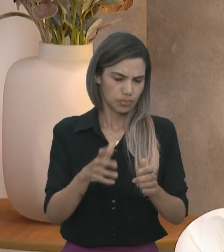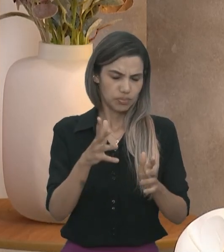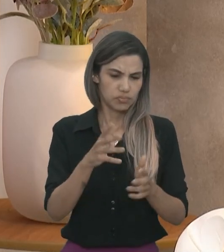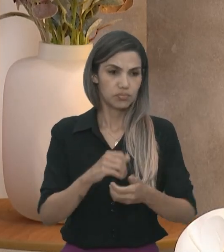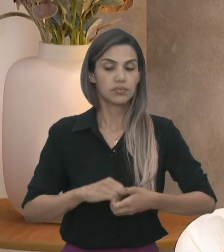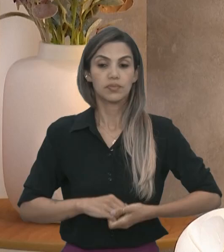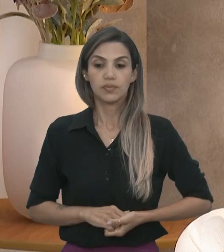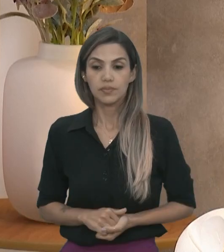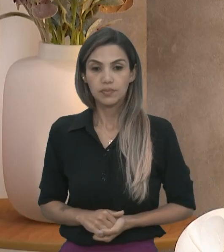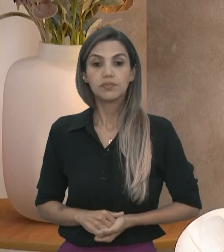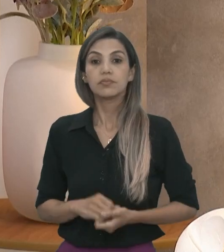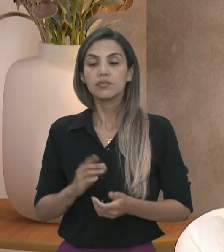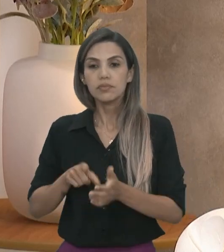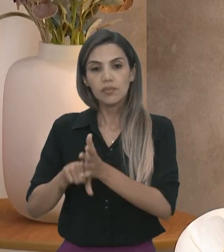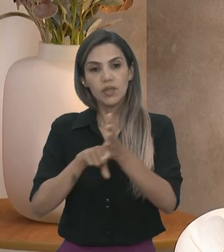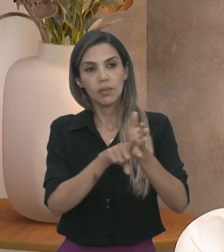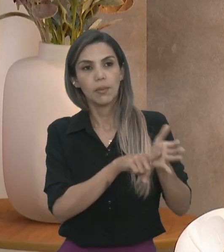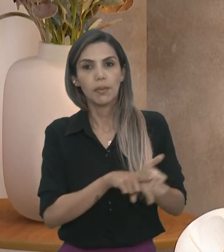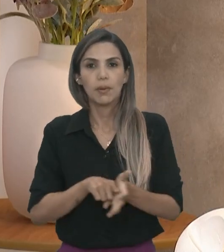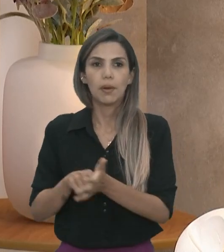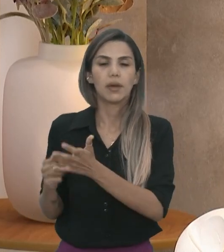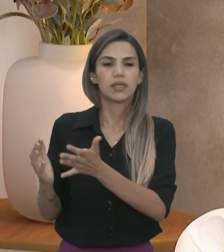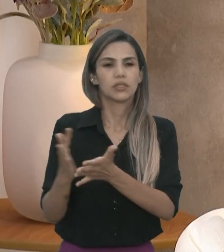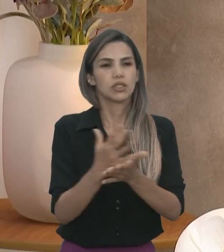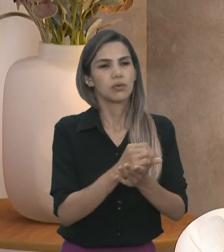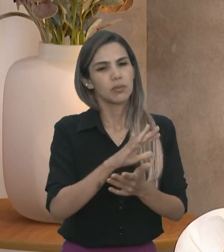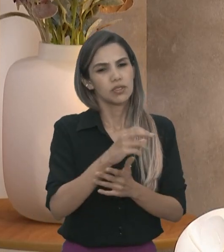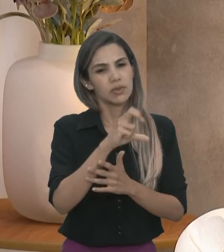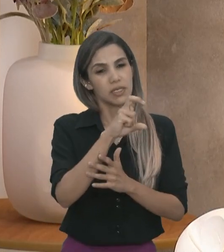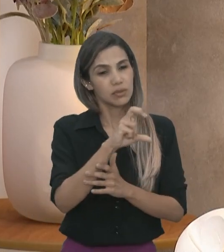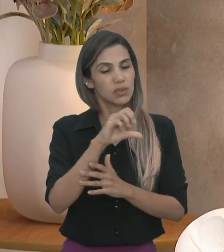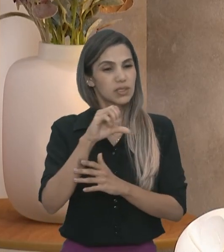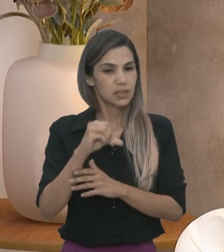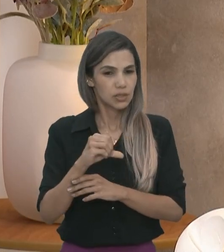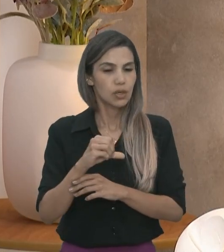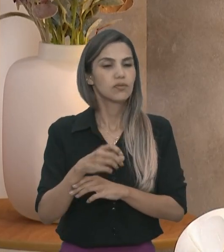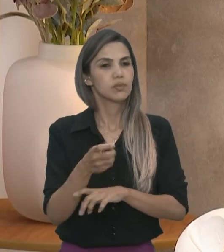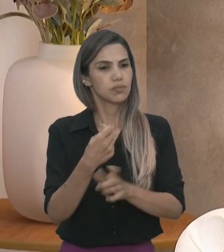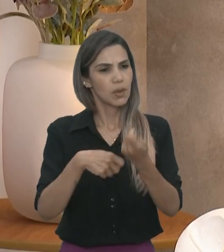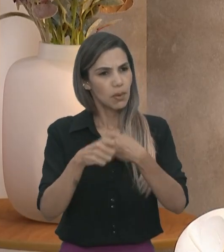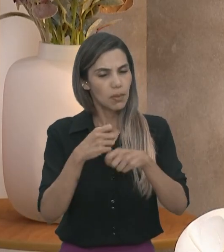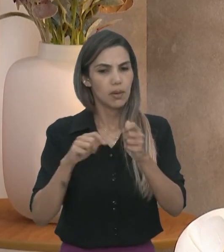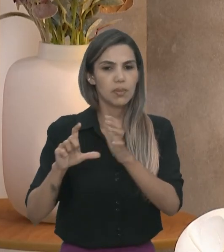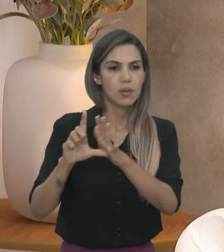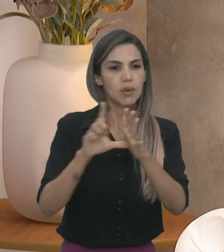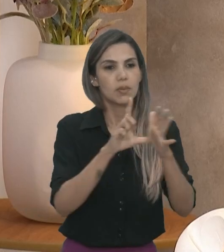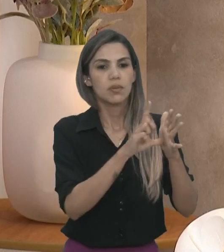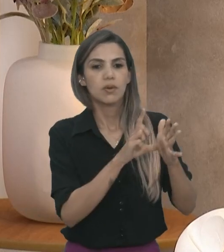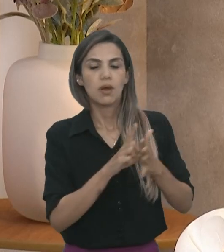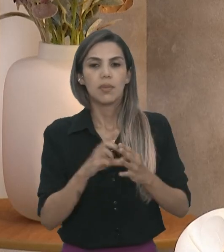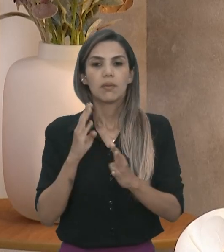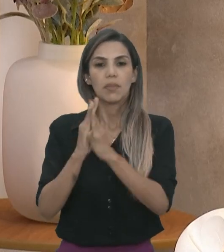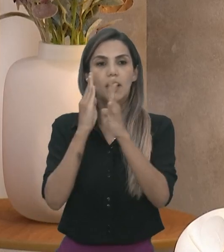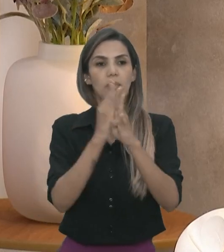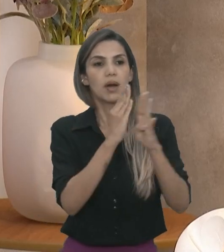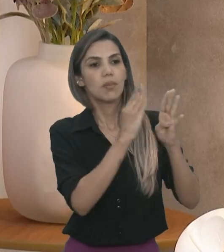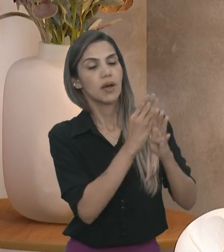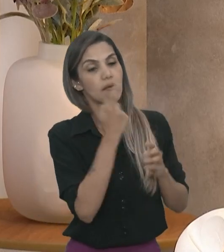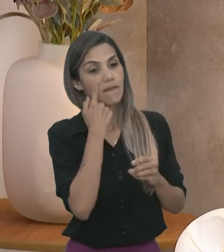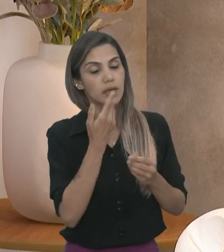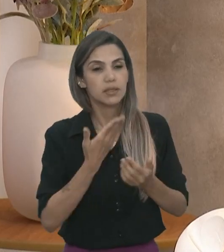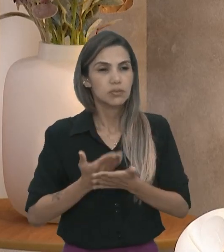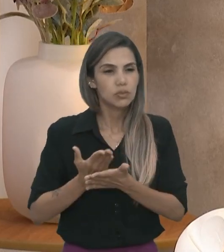mapear 59 imóveis ali, comércio, para identificar quais as principais